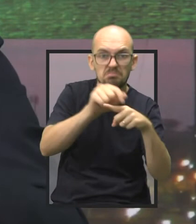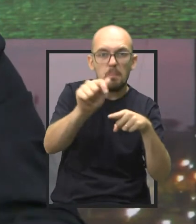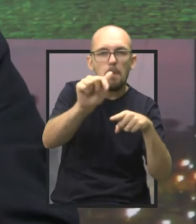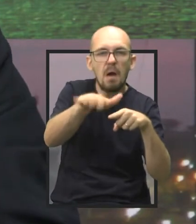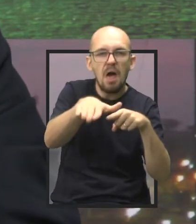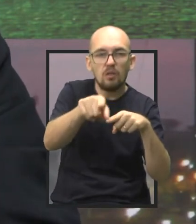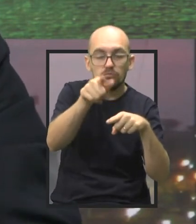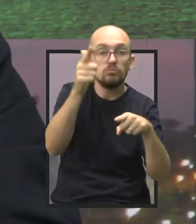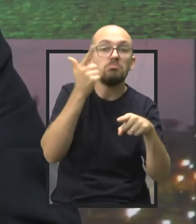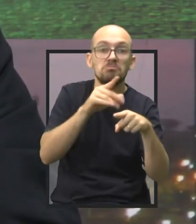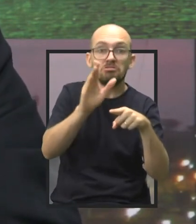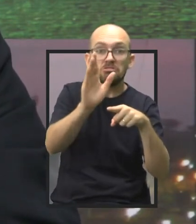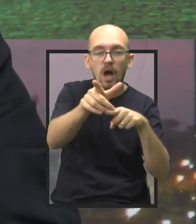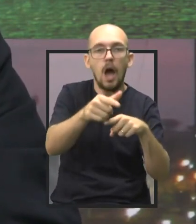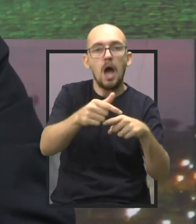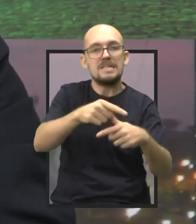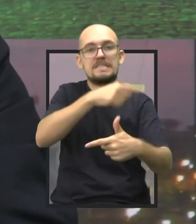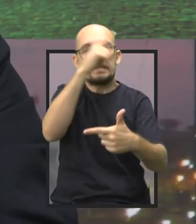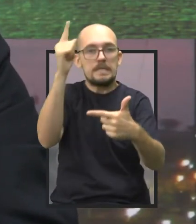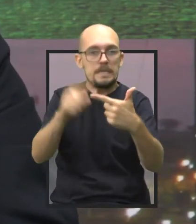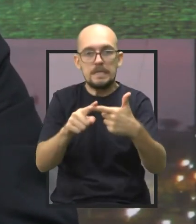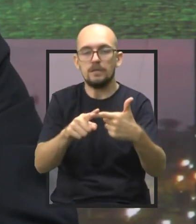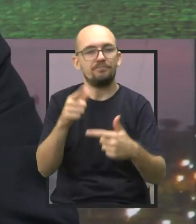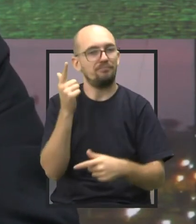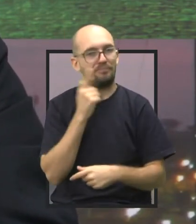casa num sistema